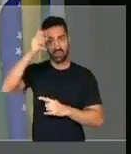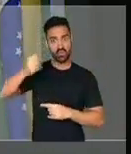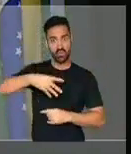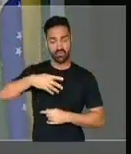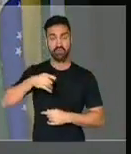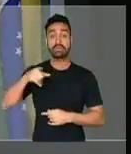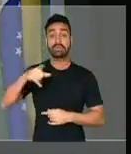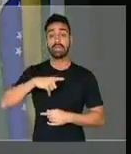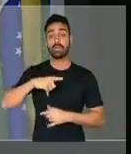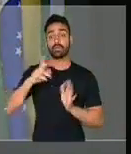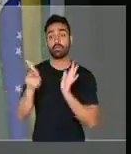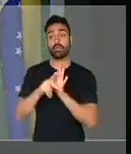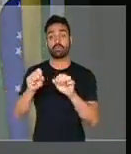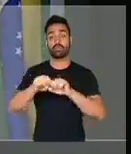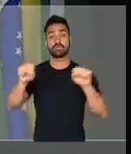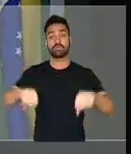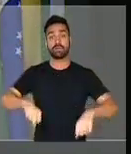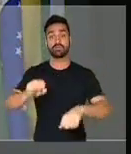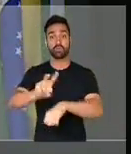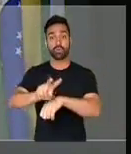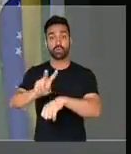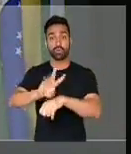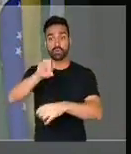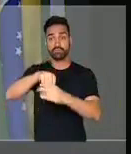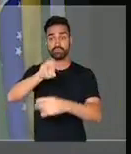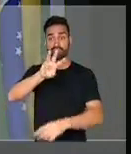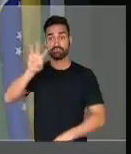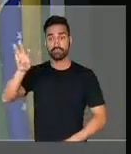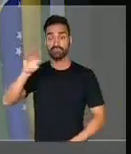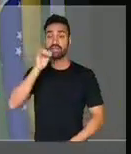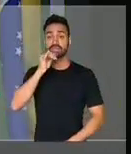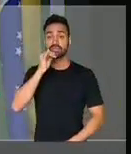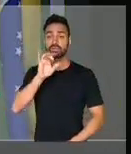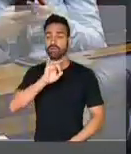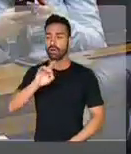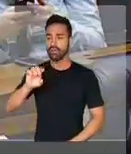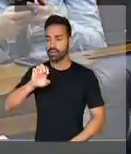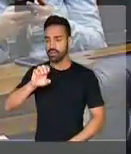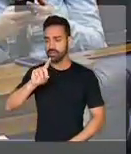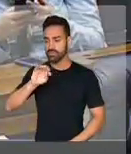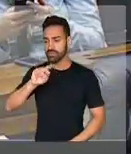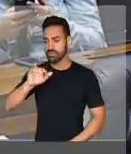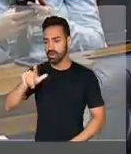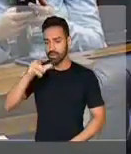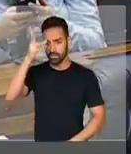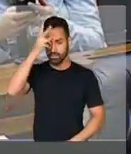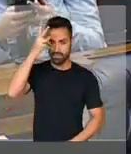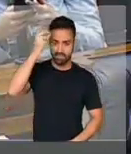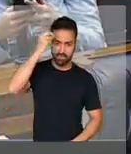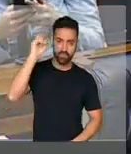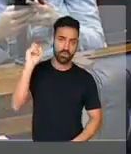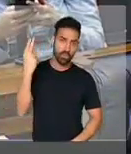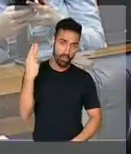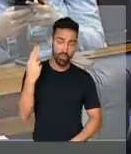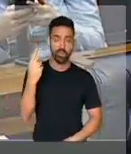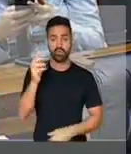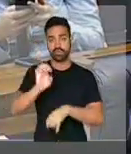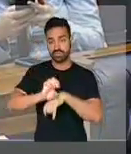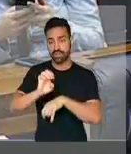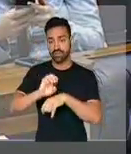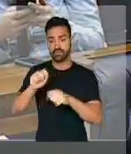tem um sistema de controle online. Cada edital que a Prefeitura e o Estado